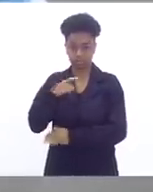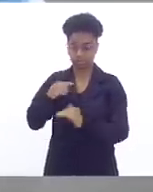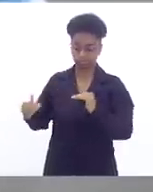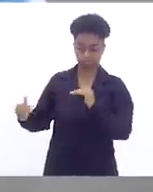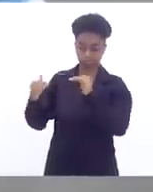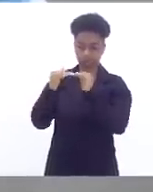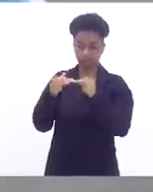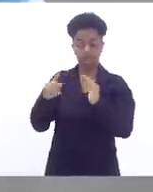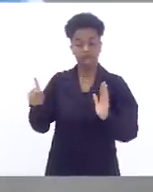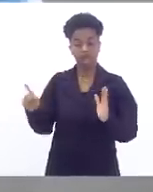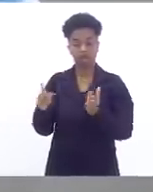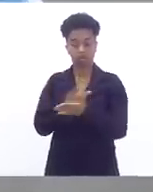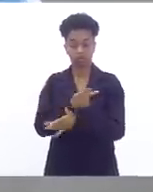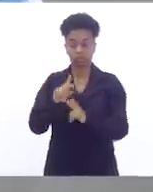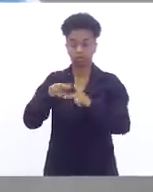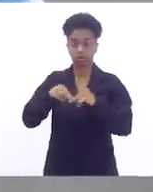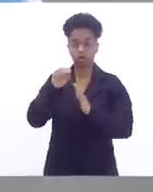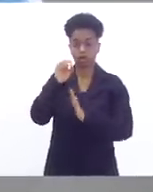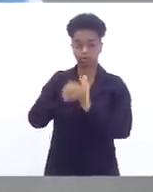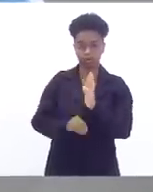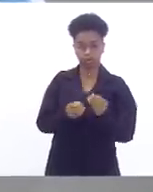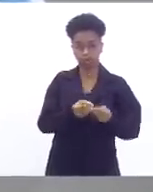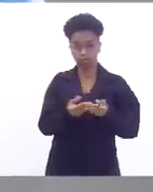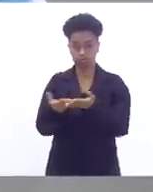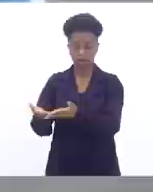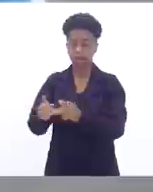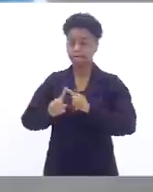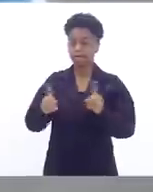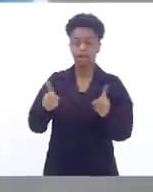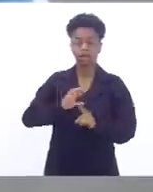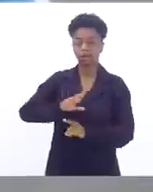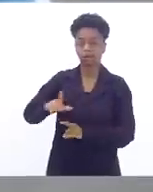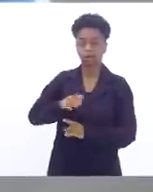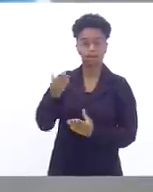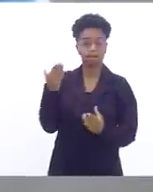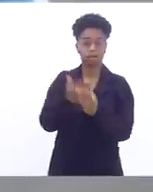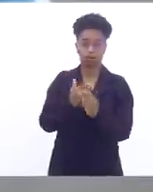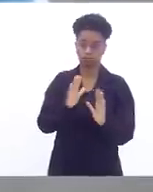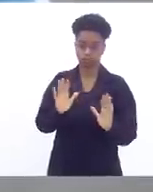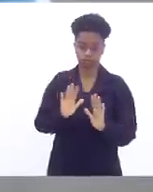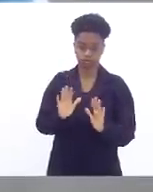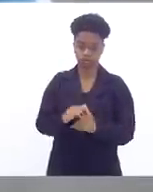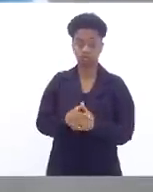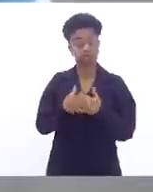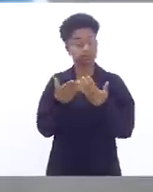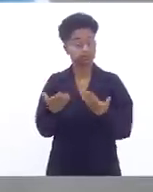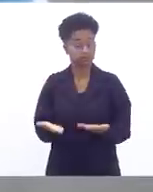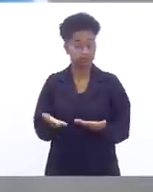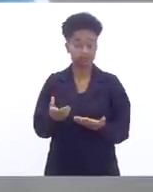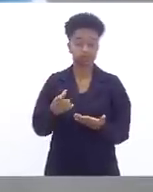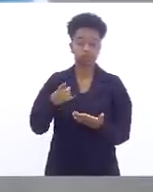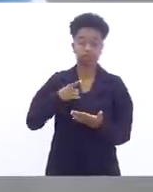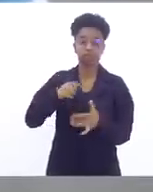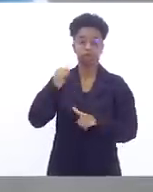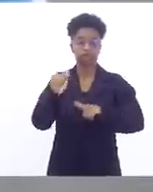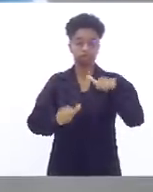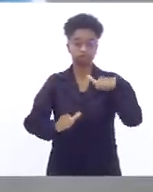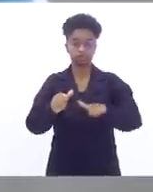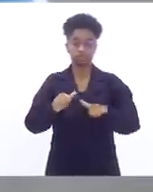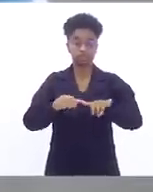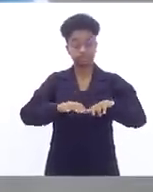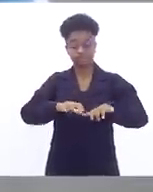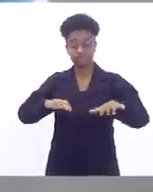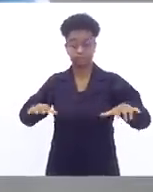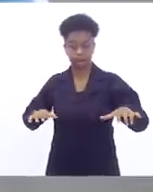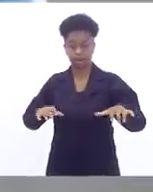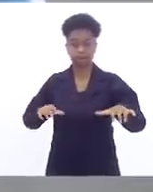realizadas através de ofício e não trabalhadas via processo sendo assim serão tratadas Independentes